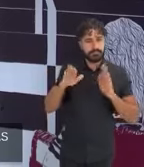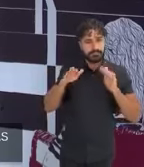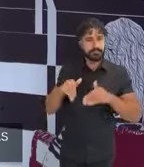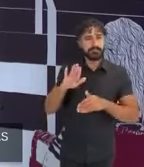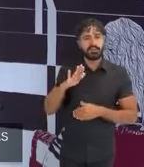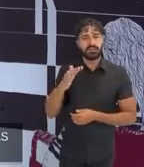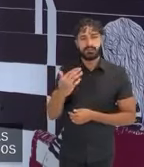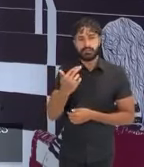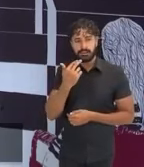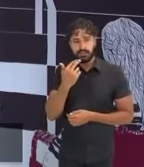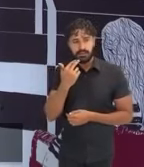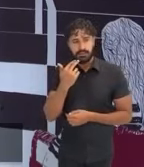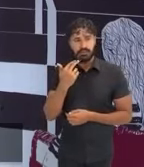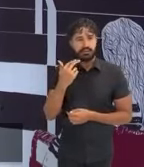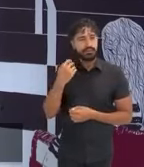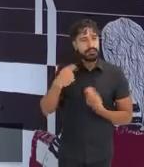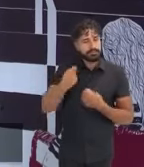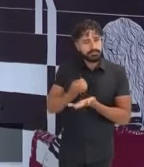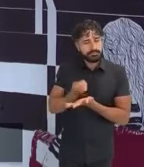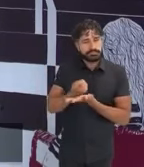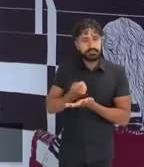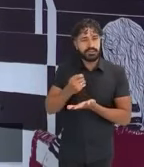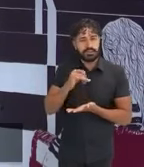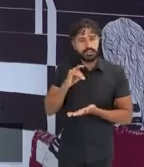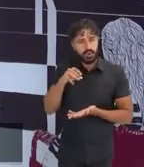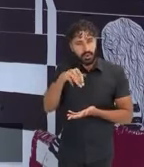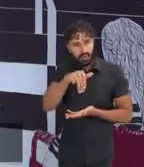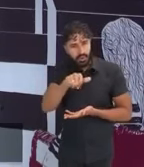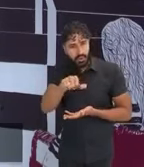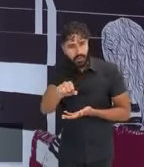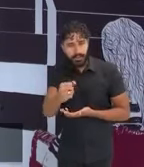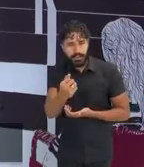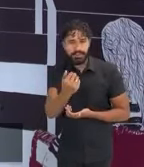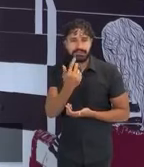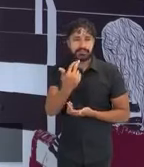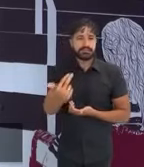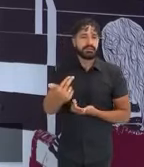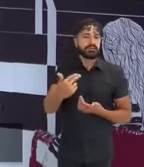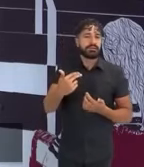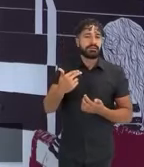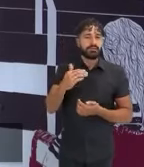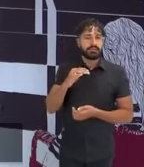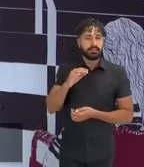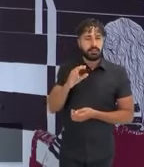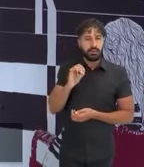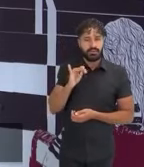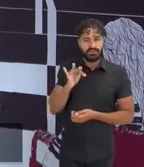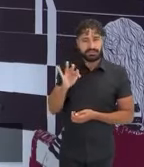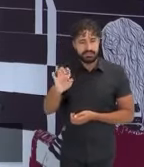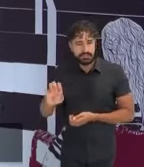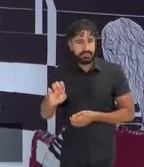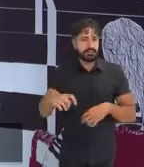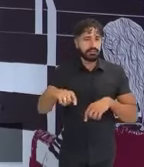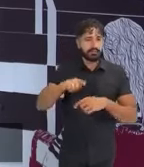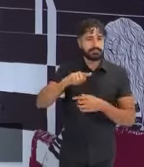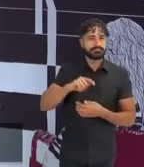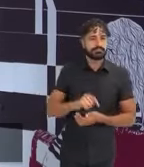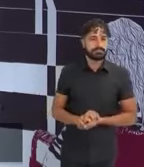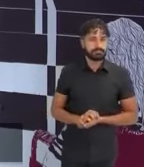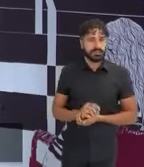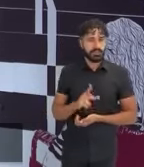Office e Photoshop. Então, o estágio ele pode sim ajudar na